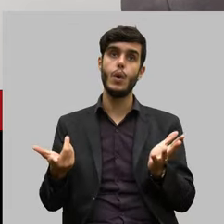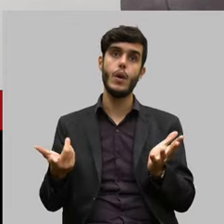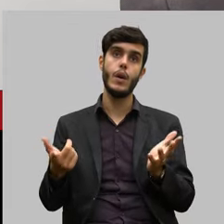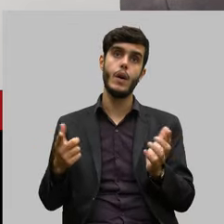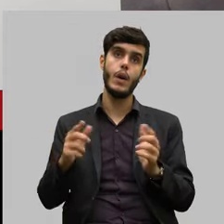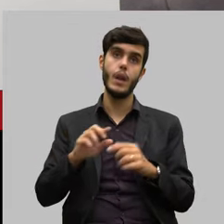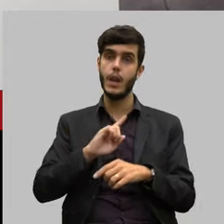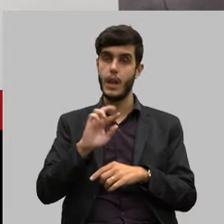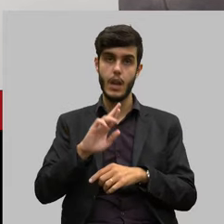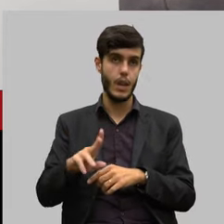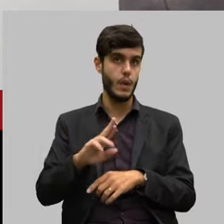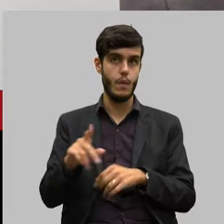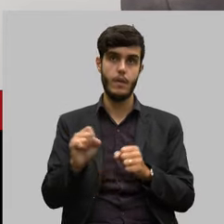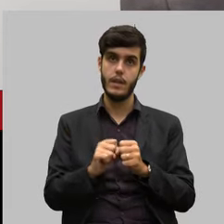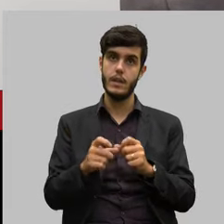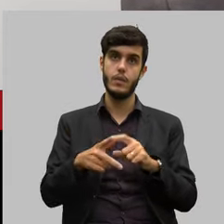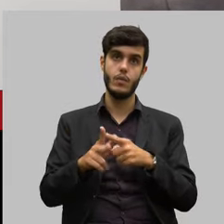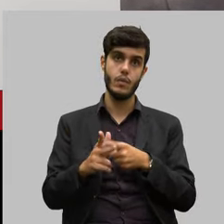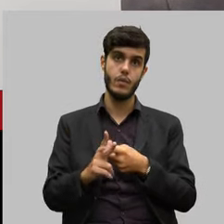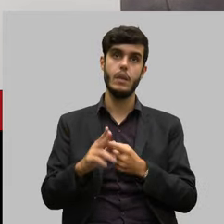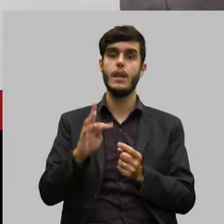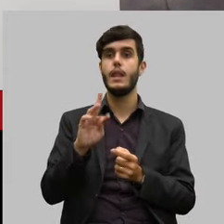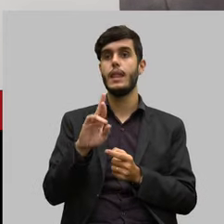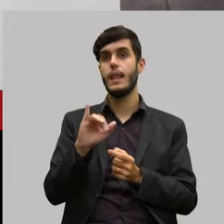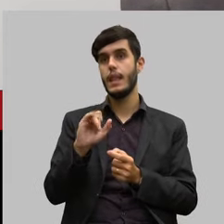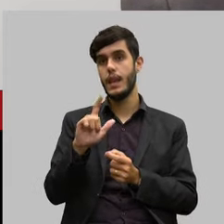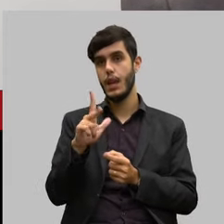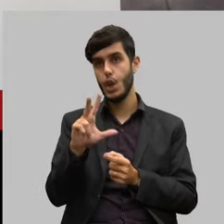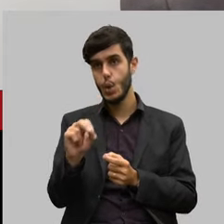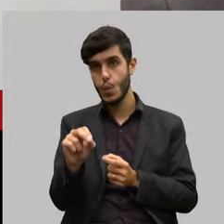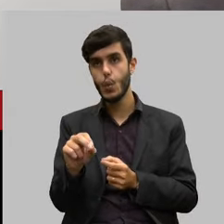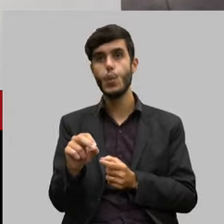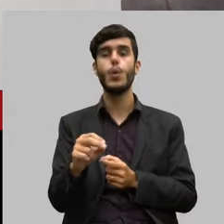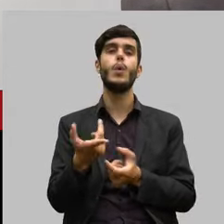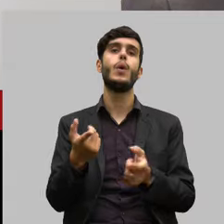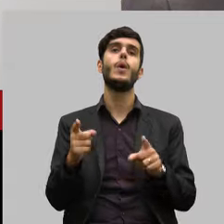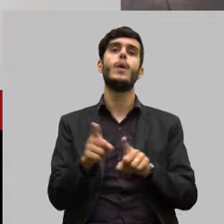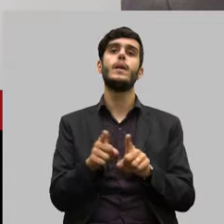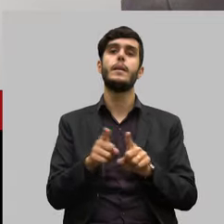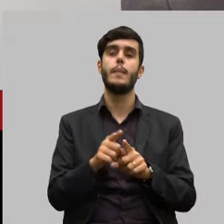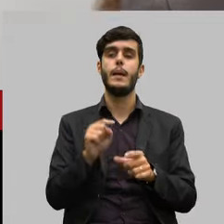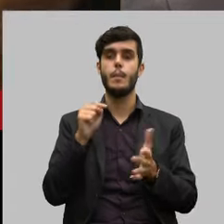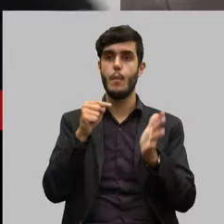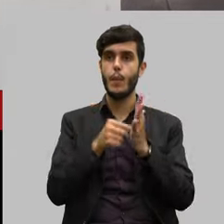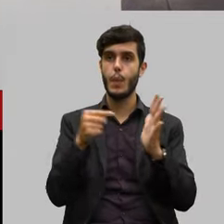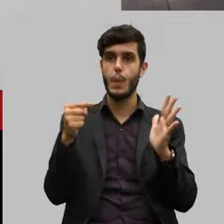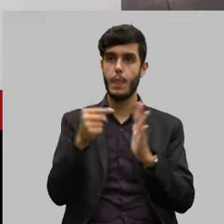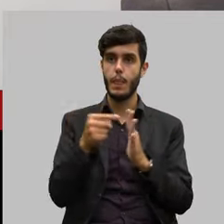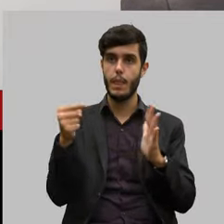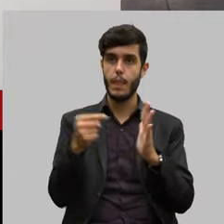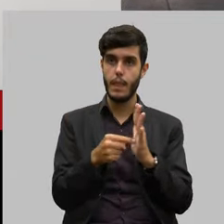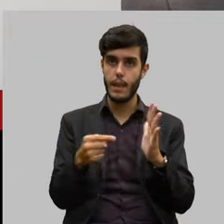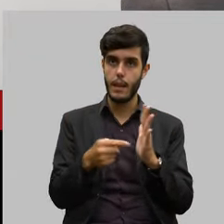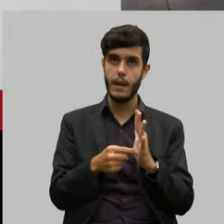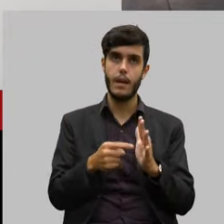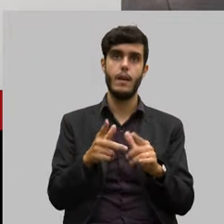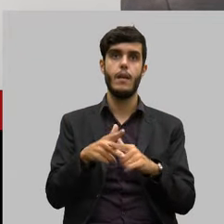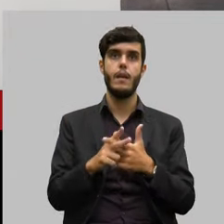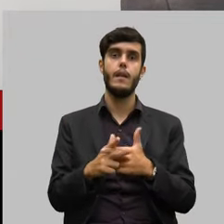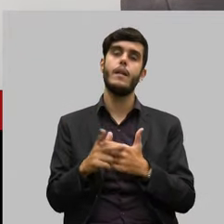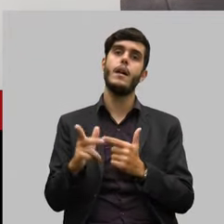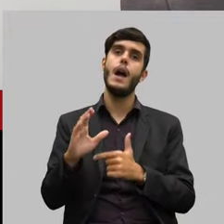fazer manutenção dos Trilhos não vai se fazer manutenção dos botões não vai se fazer manutenção da